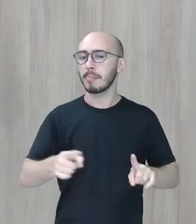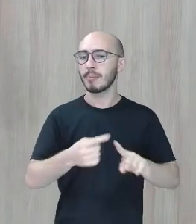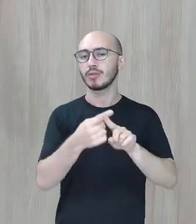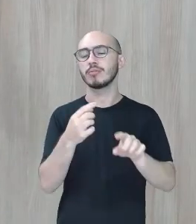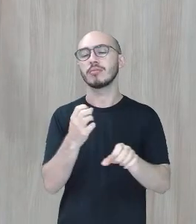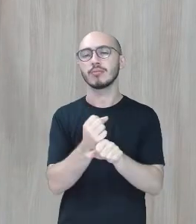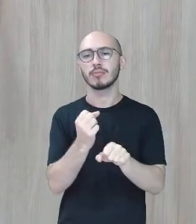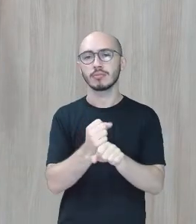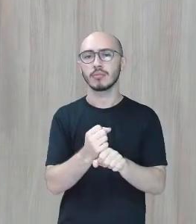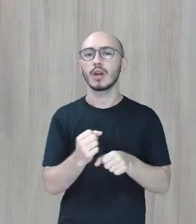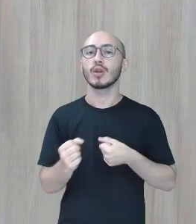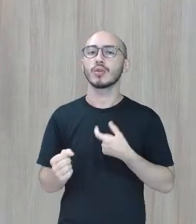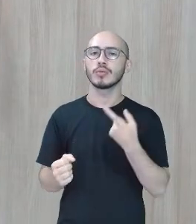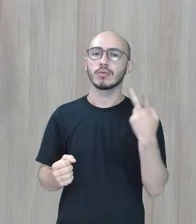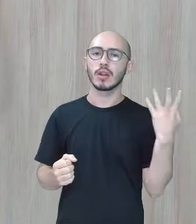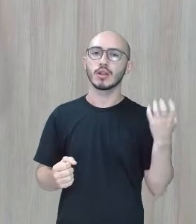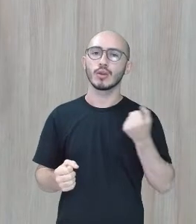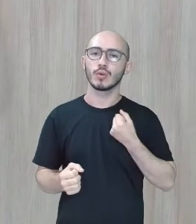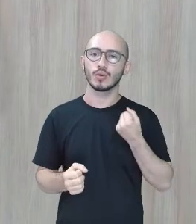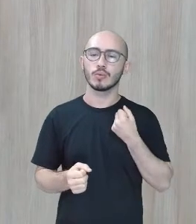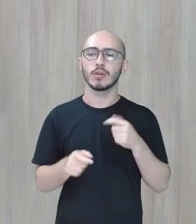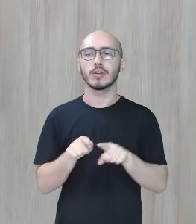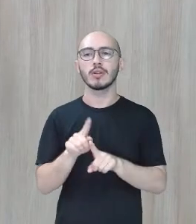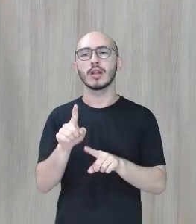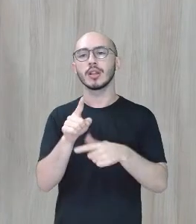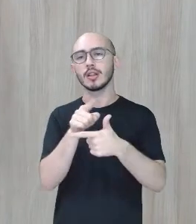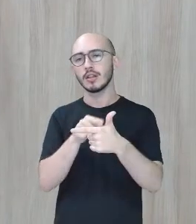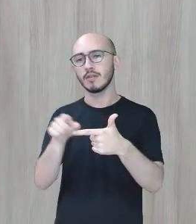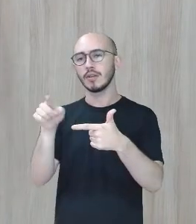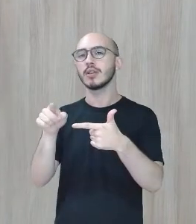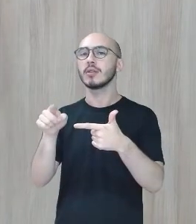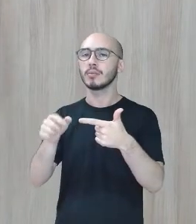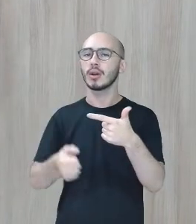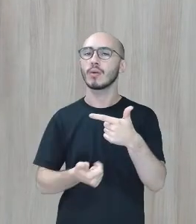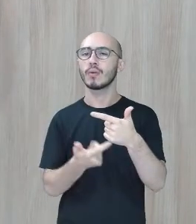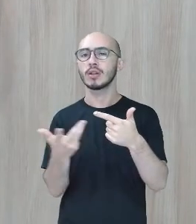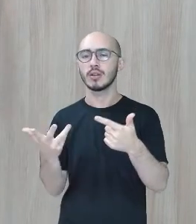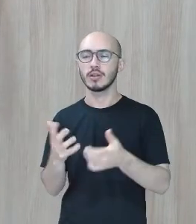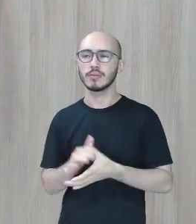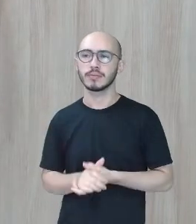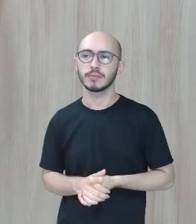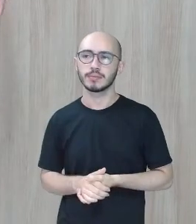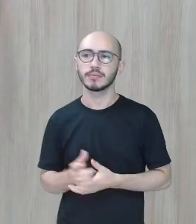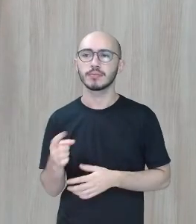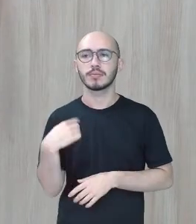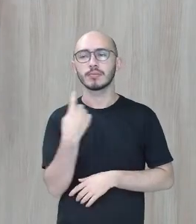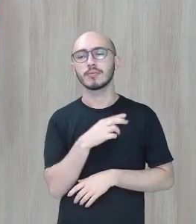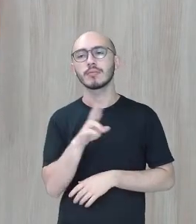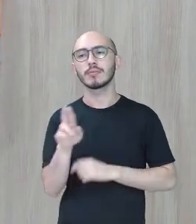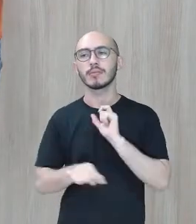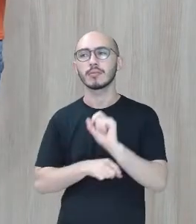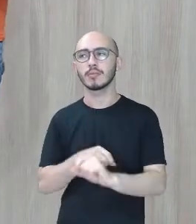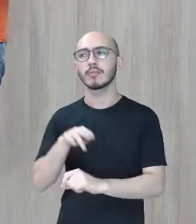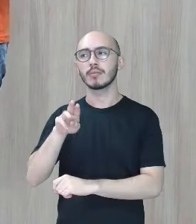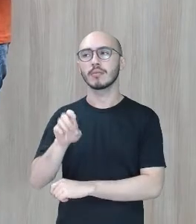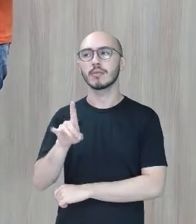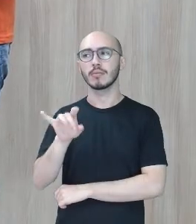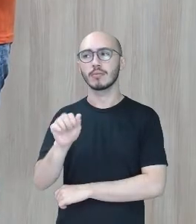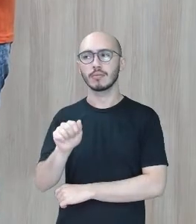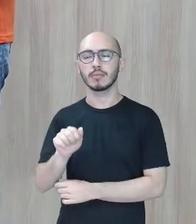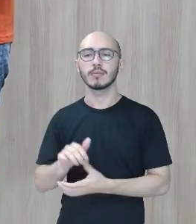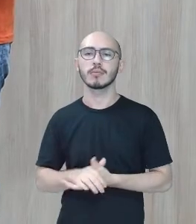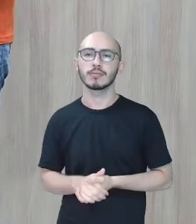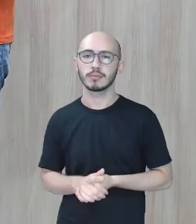os números pelo peso e dividir pela soma dos pesos, certo? É o que a gente chama aí de média aritmética